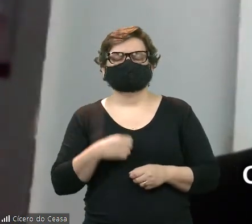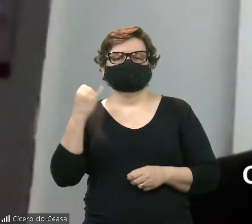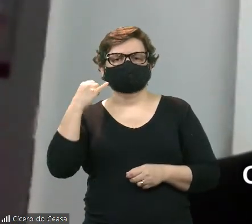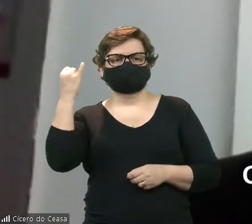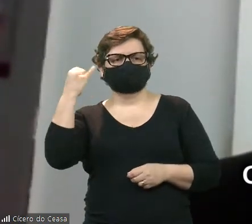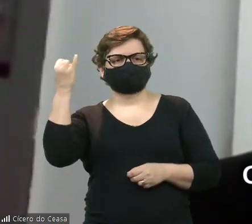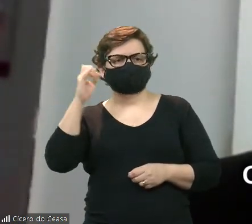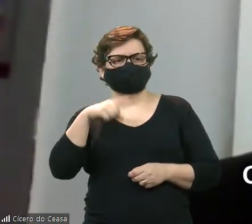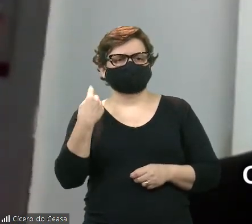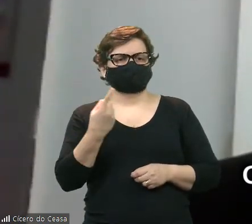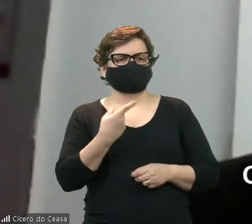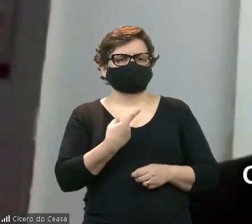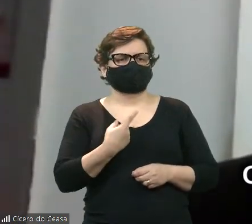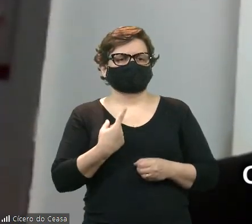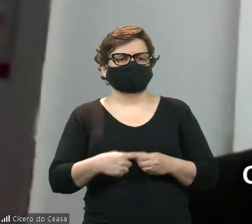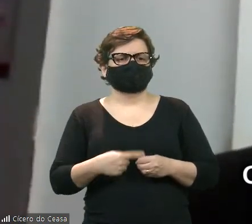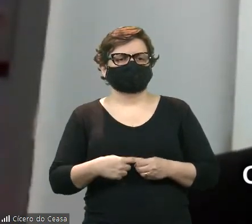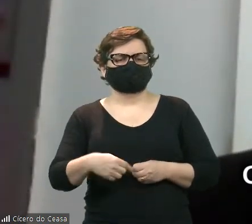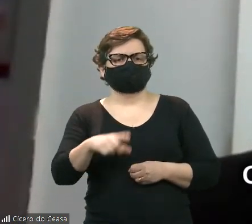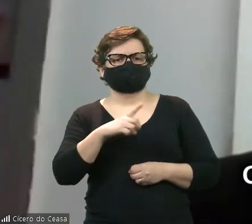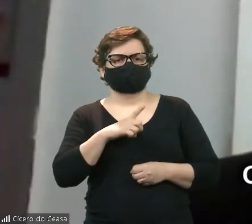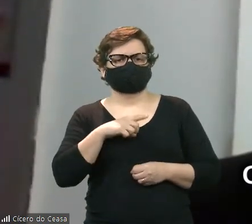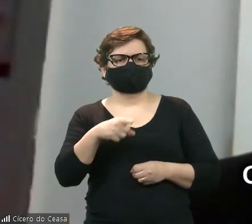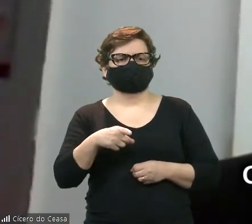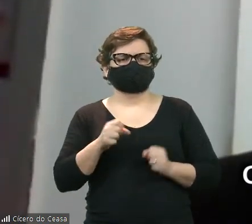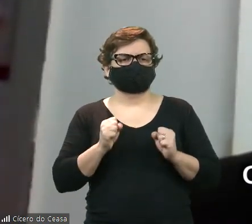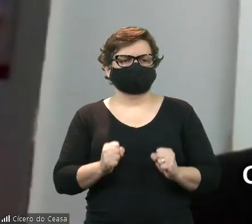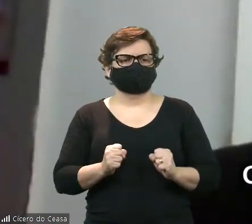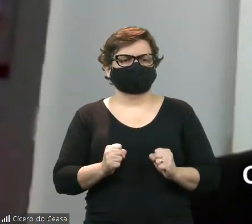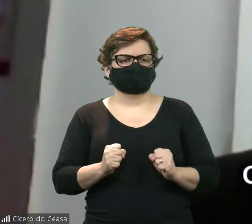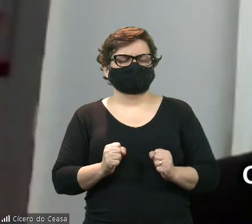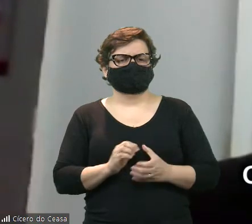nossa cidade em ter esse potencial